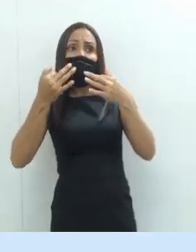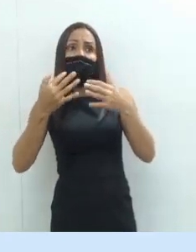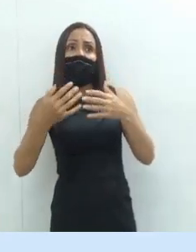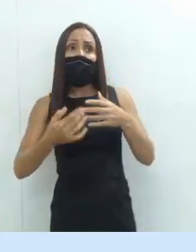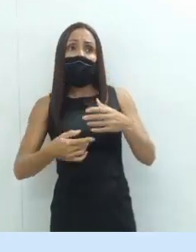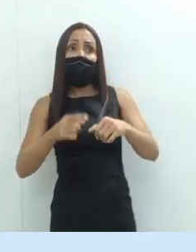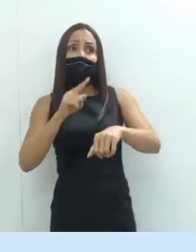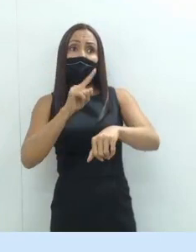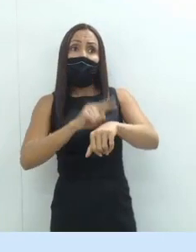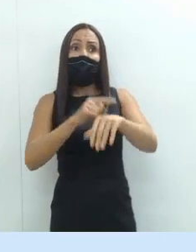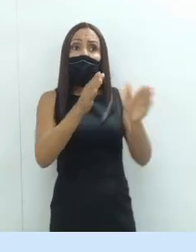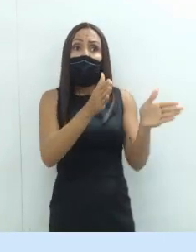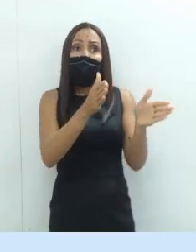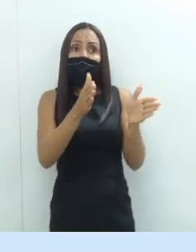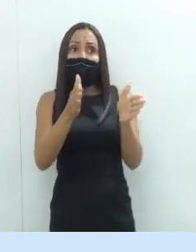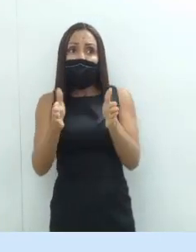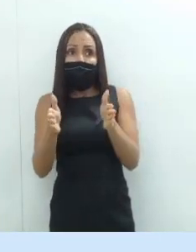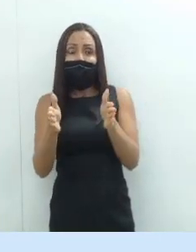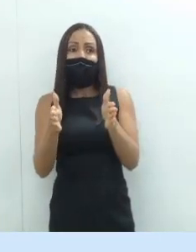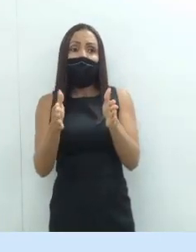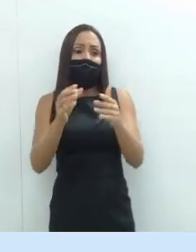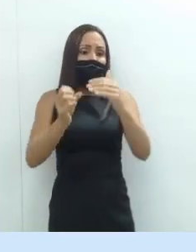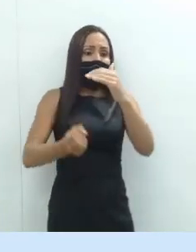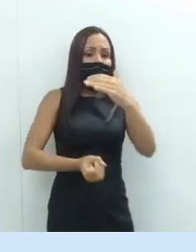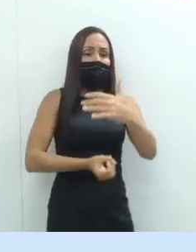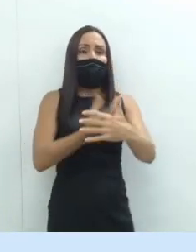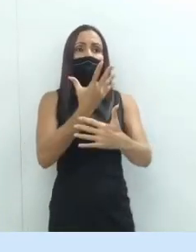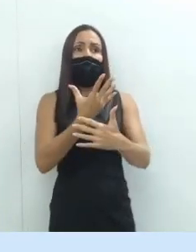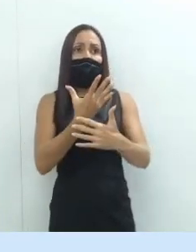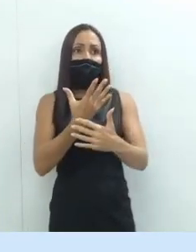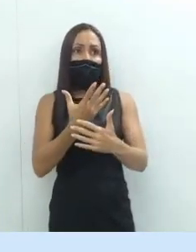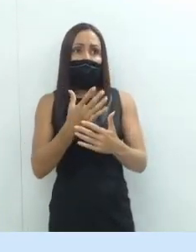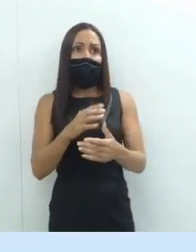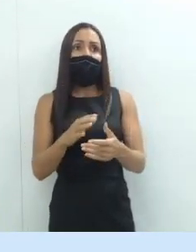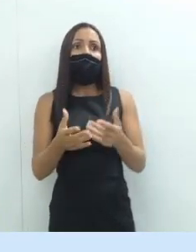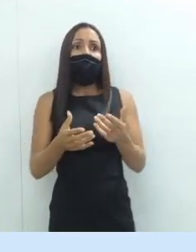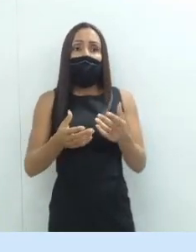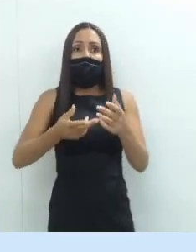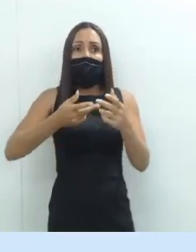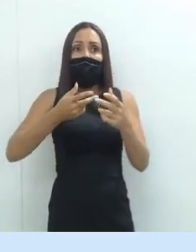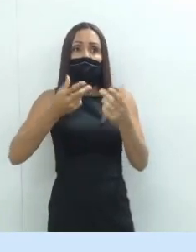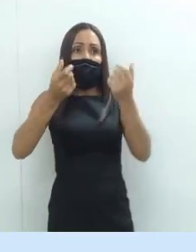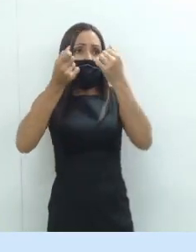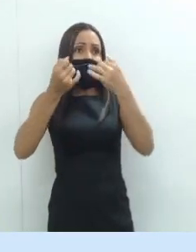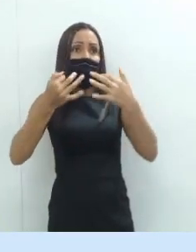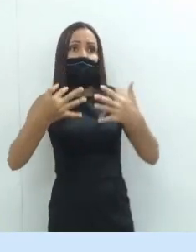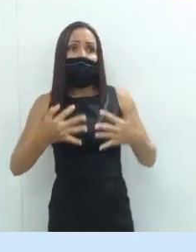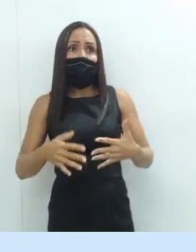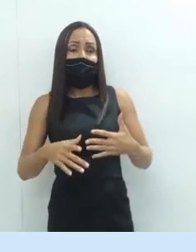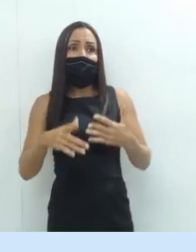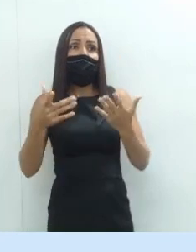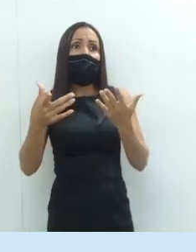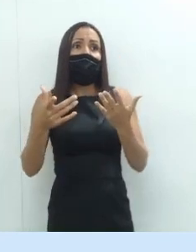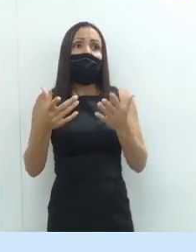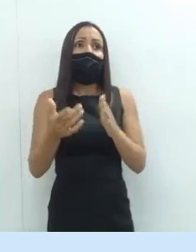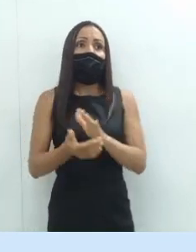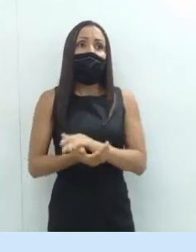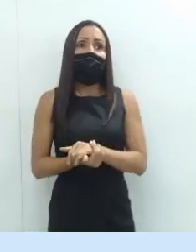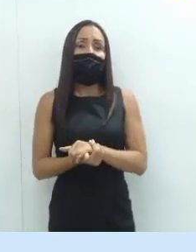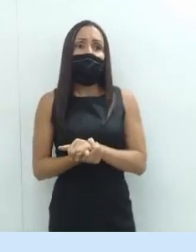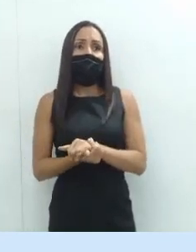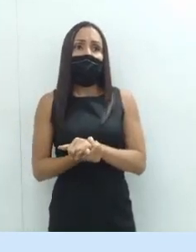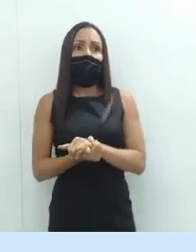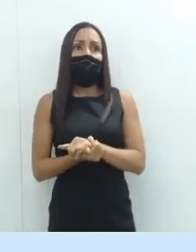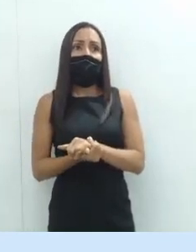tempo, né? O tempo a origem desses sambaquis. E aí ele fala no texto original que esses sambaquis,